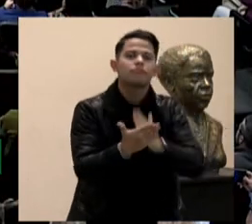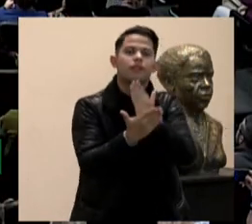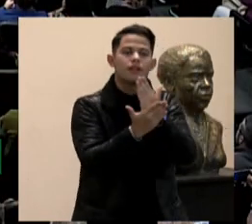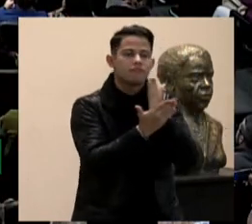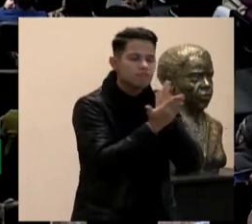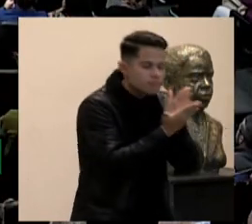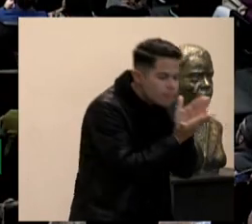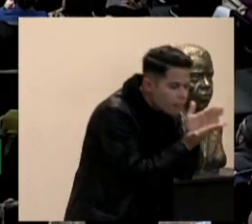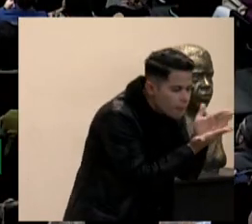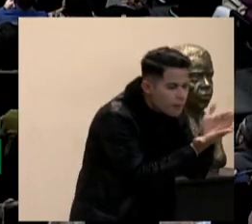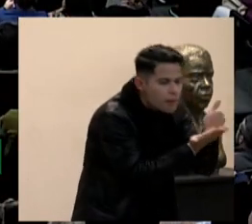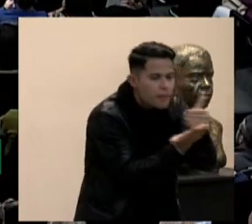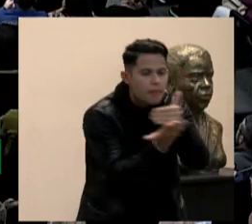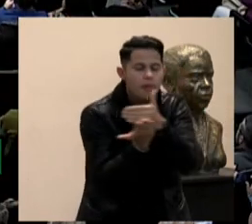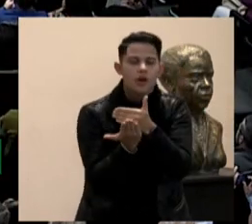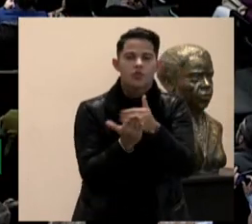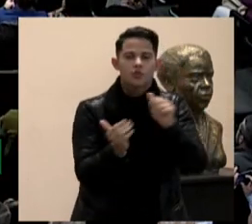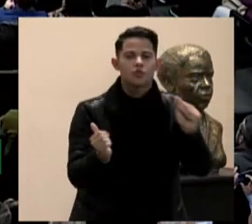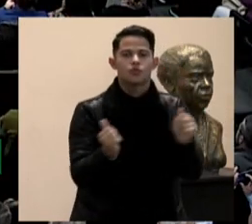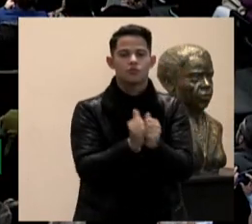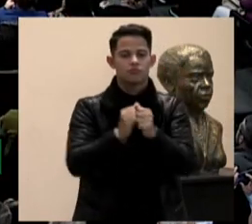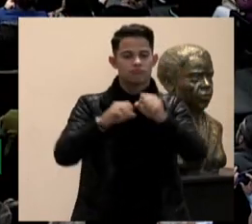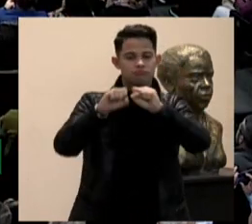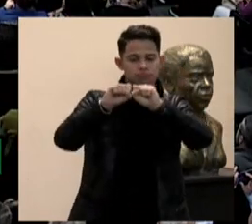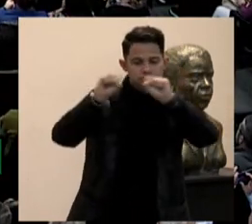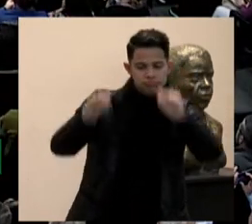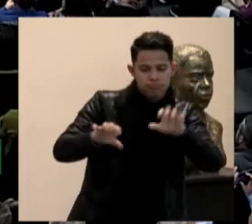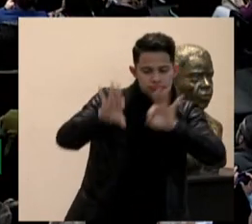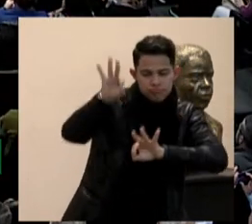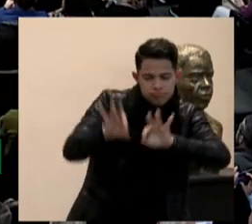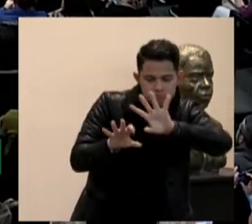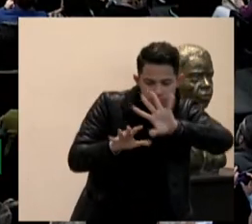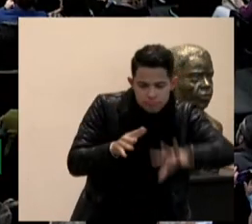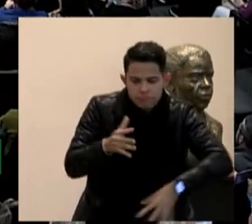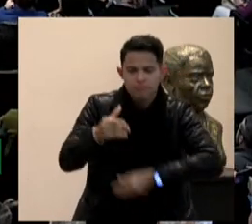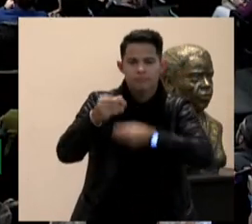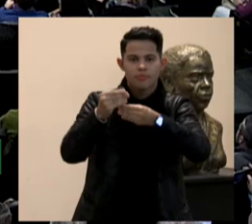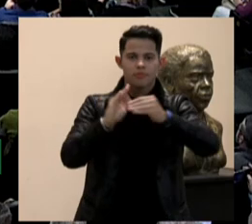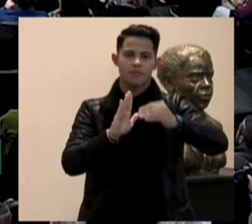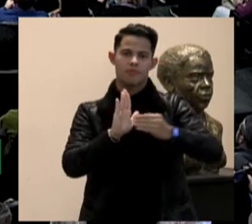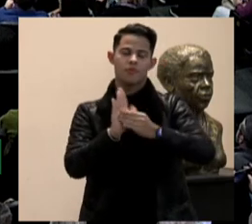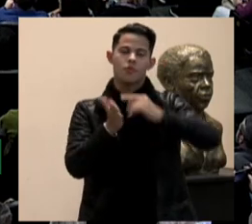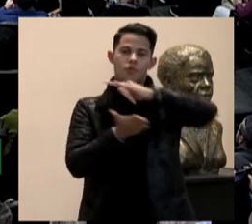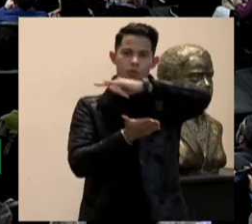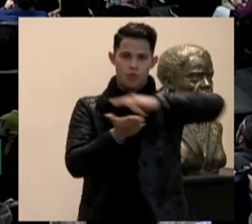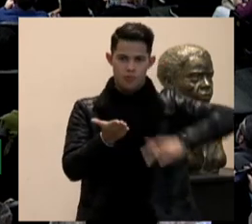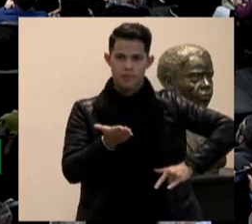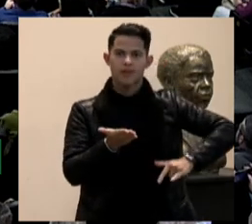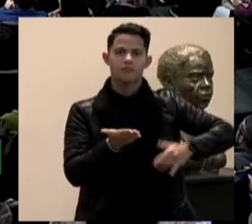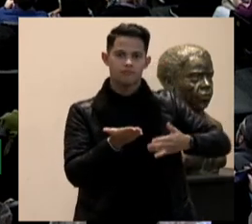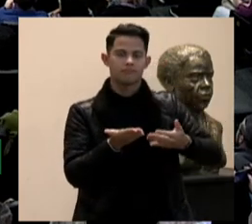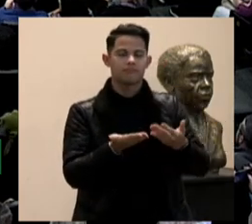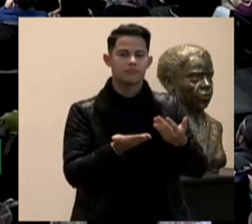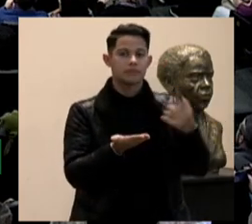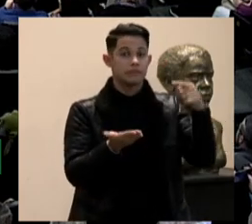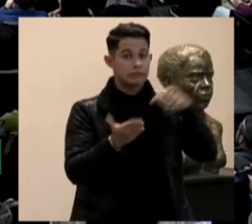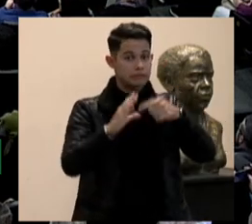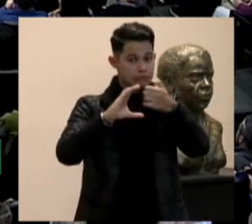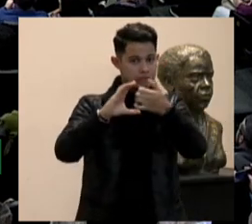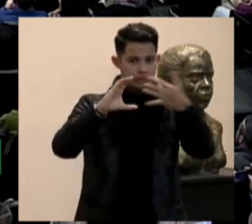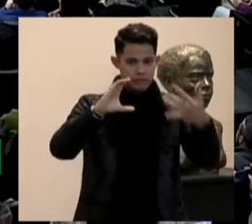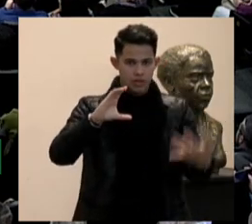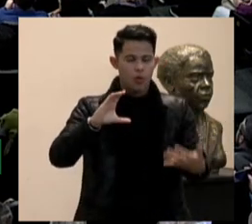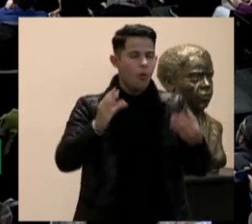de sistematizações que culminaram nesse documento final, que em alguns aspectos foi